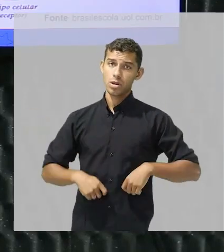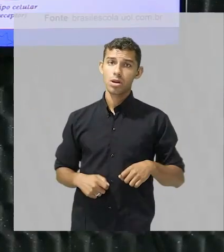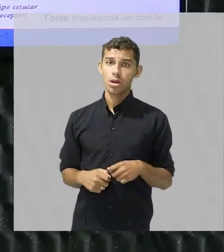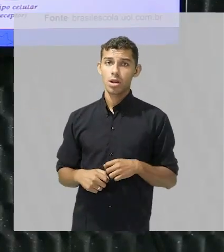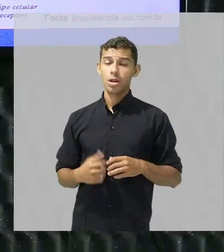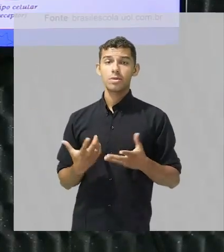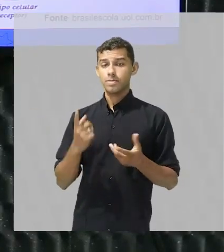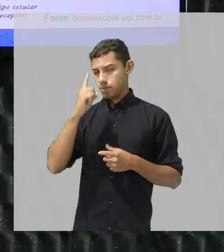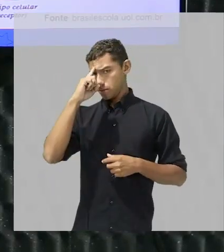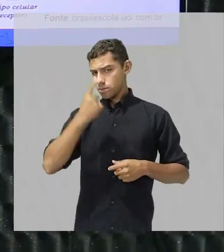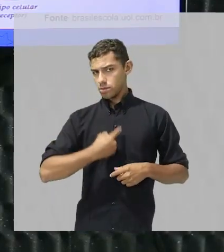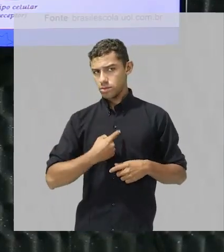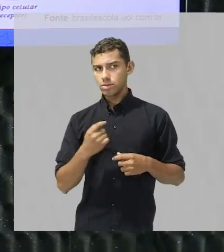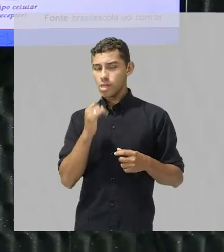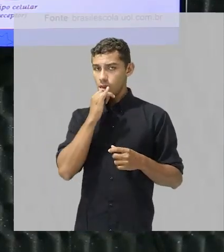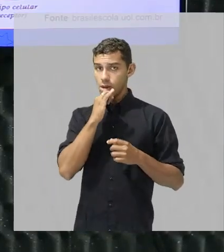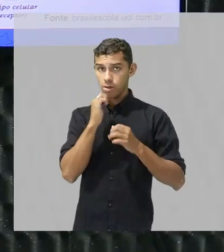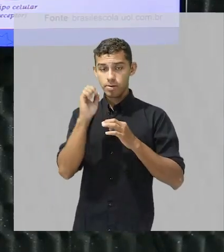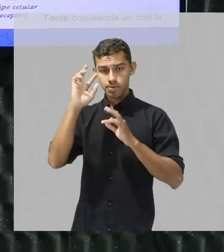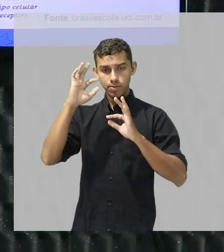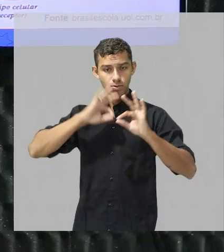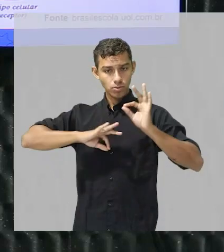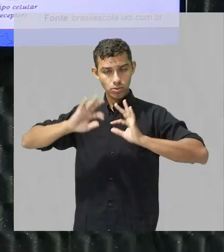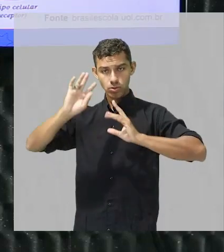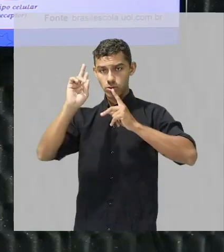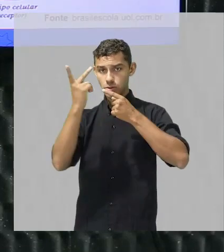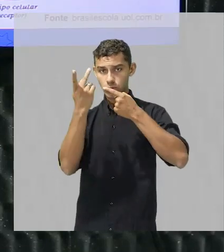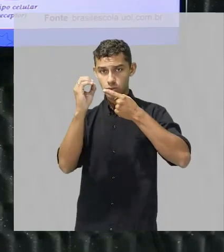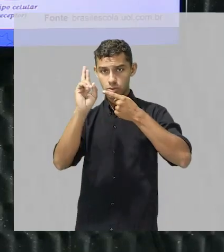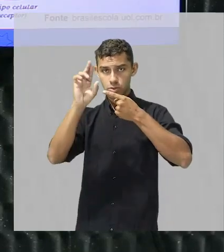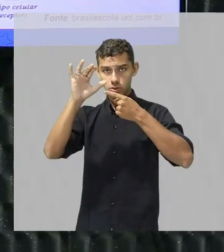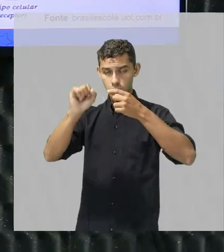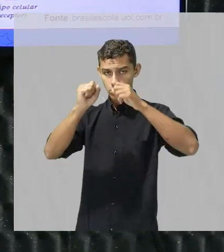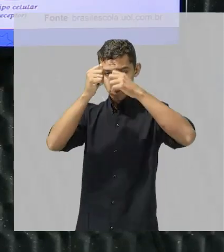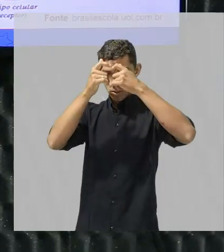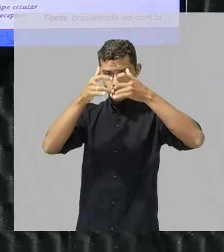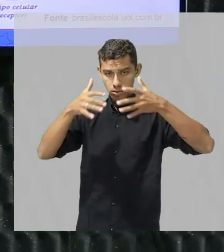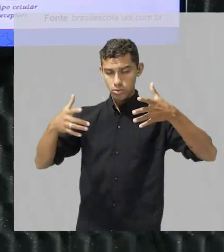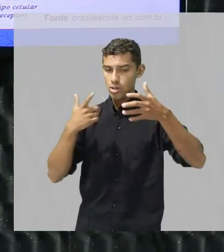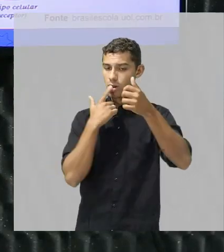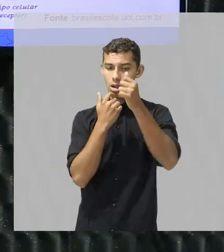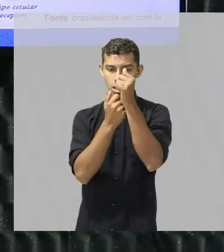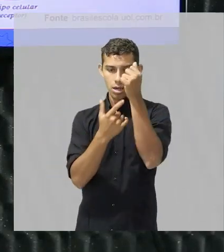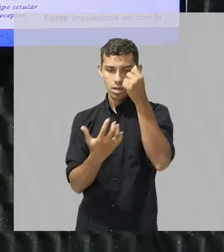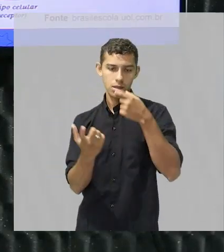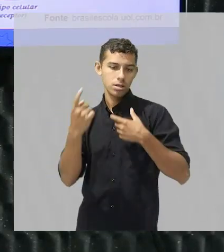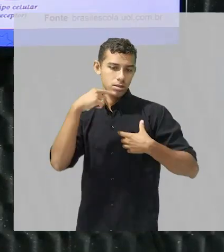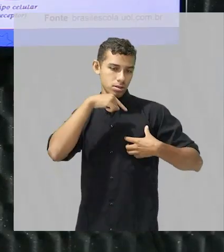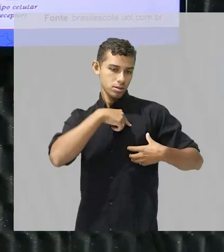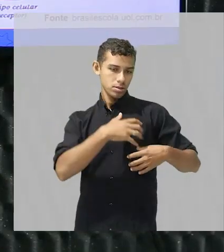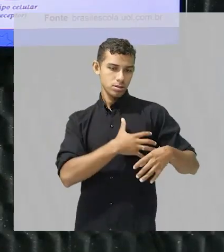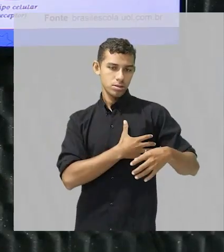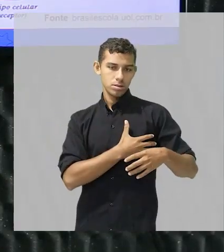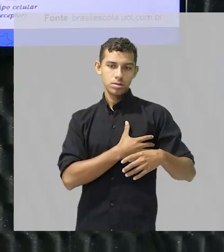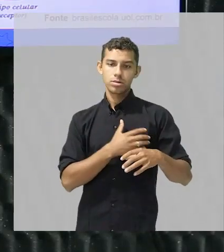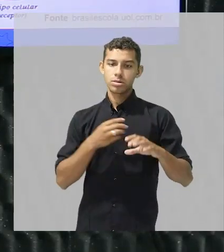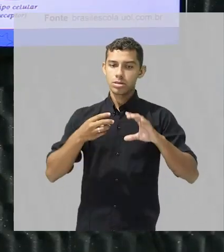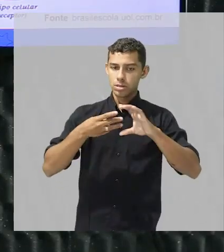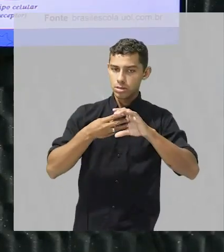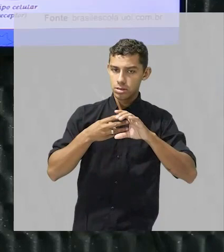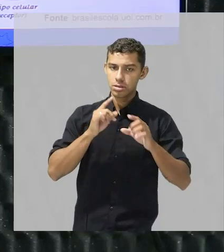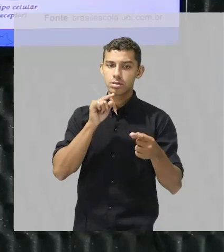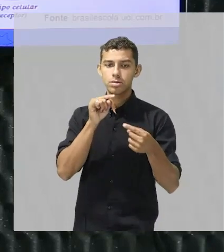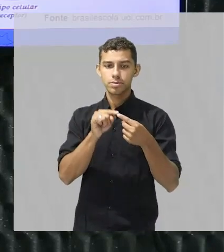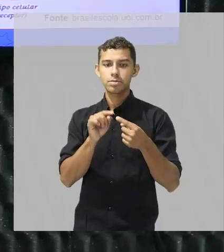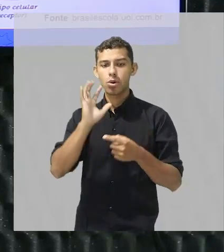comando de que maneira? Ela produz um hormônio que é liberado na corrente sanguínea e chega até na região da célula-alvo. Então, é isso que